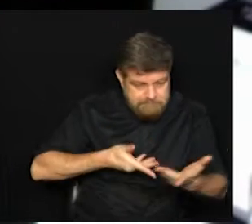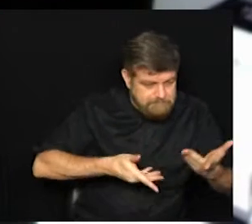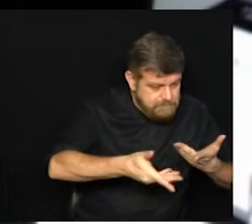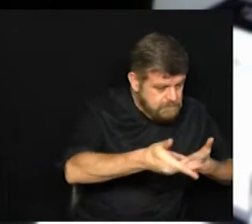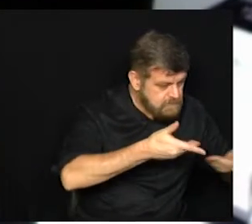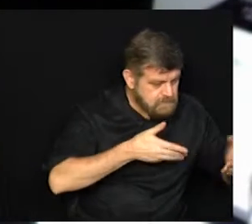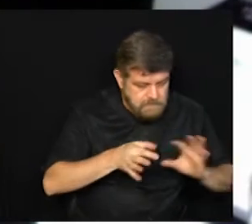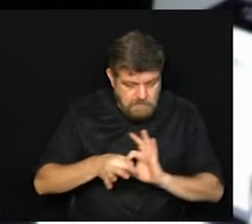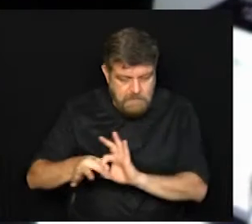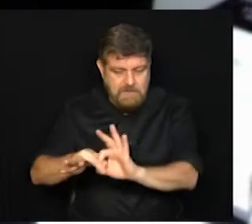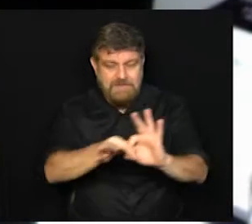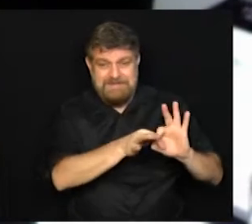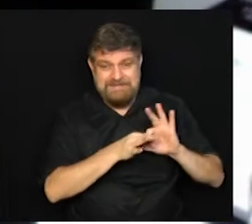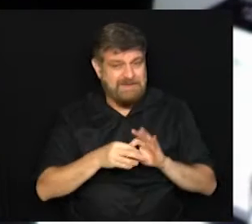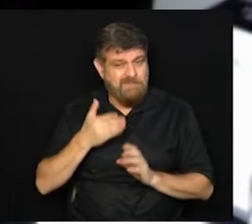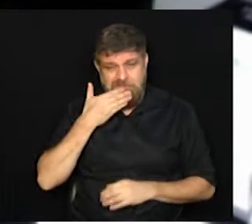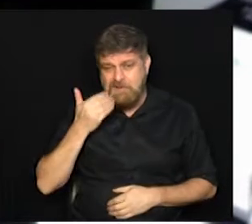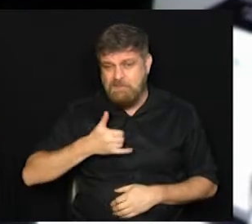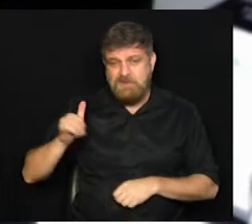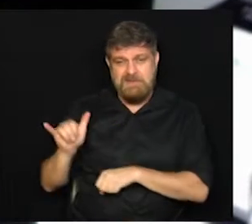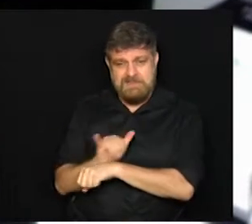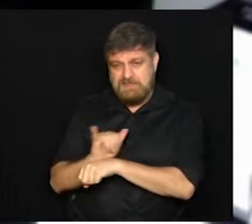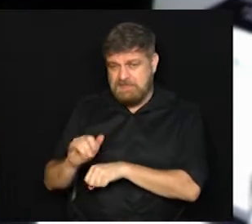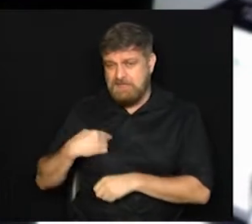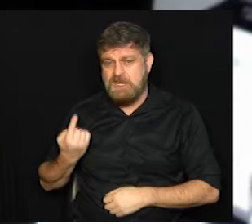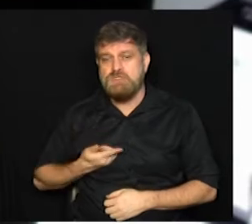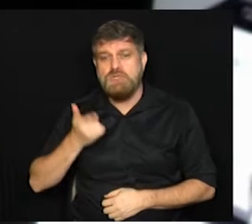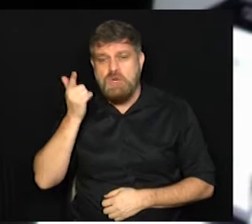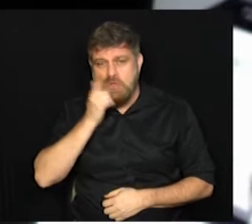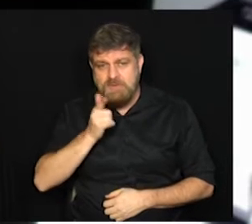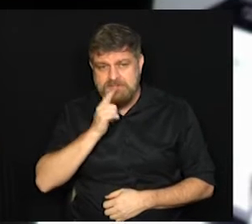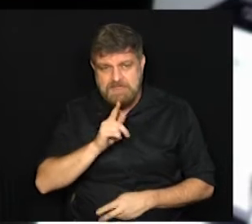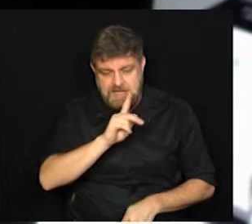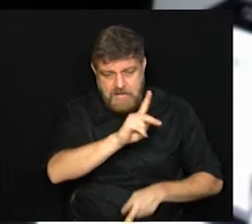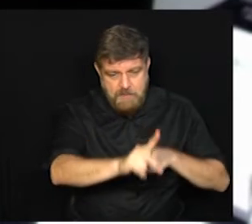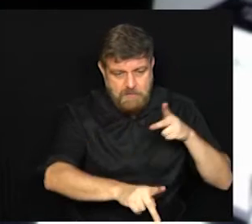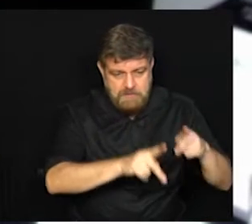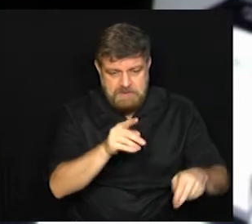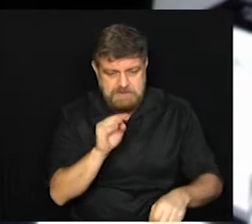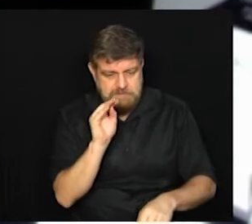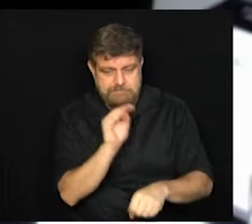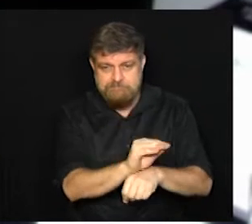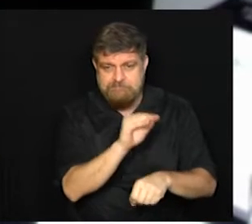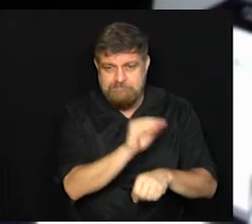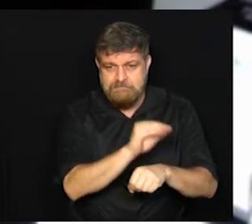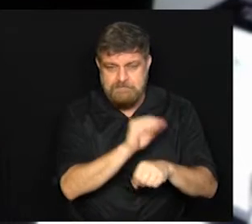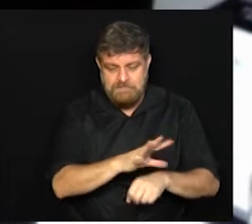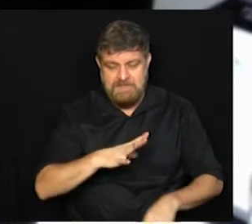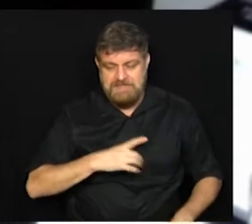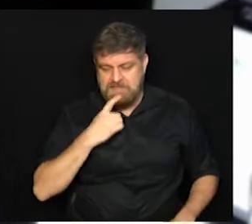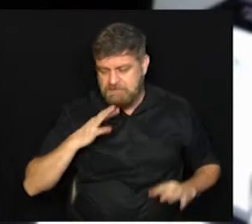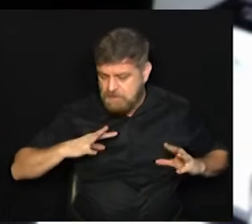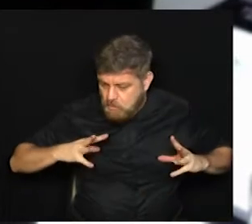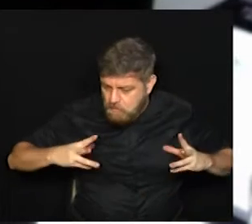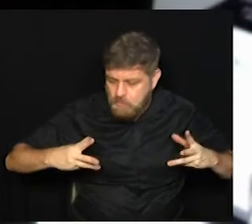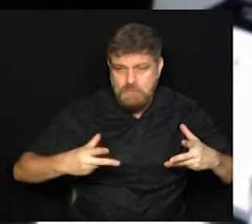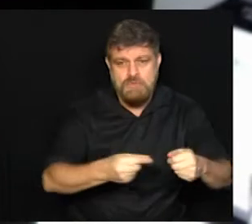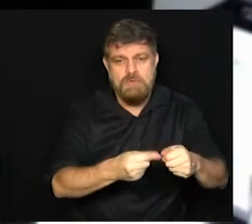melhor saída para que a gente possa aí atender a nossa cidade de Campinas como um todo.